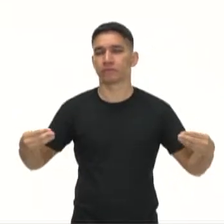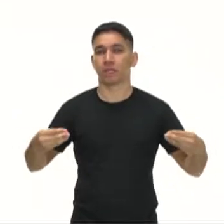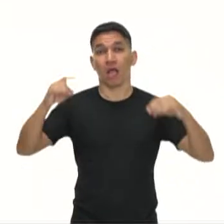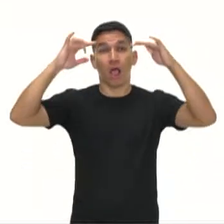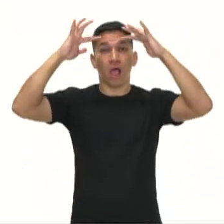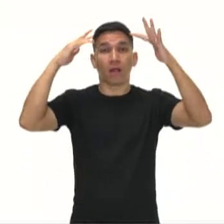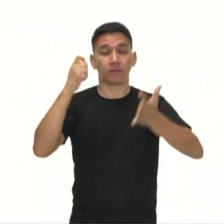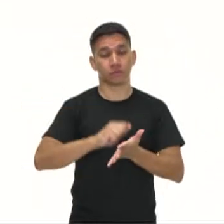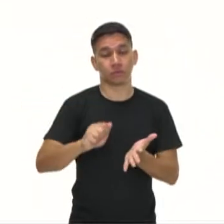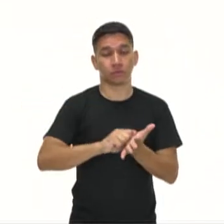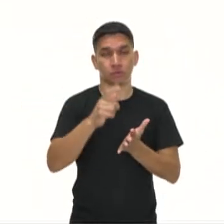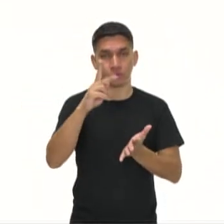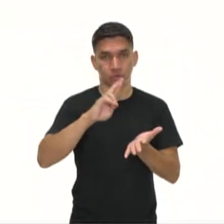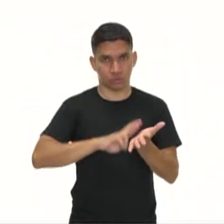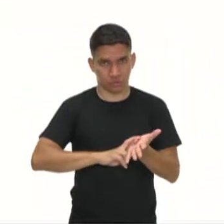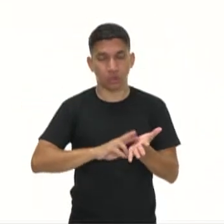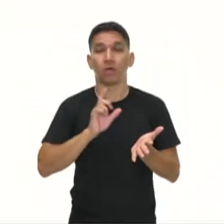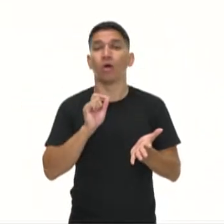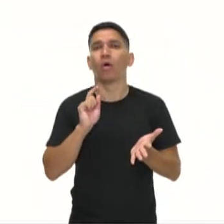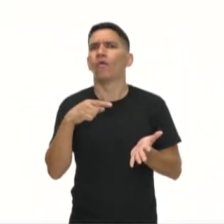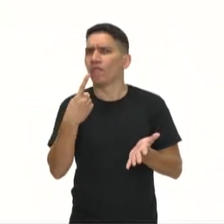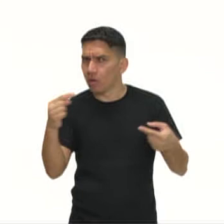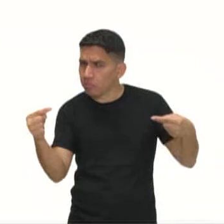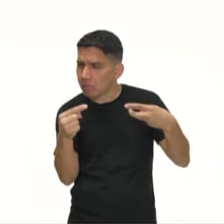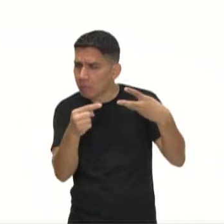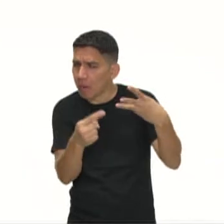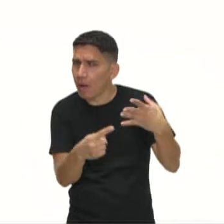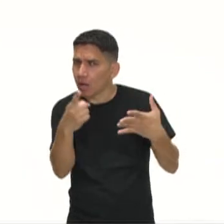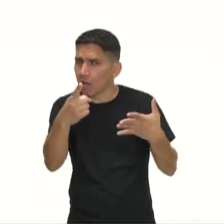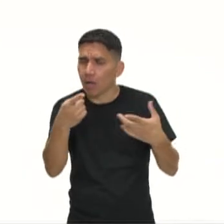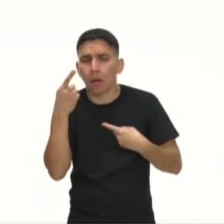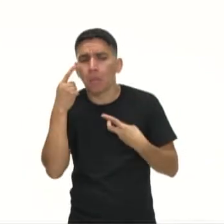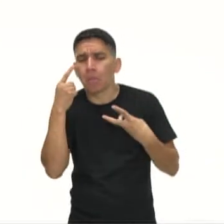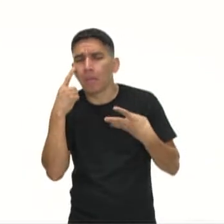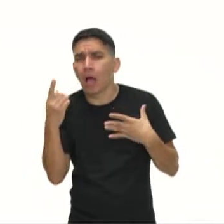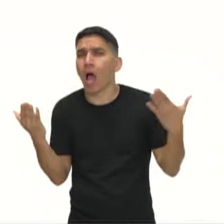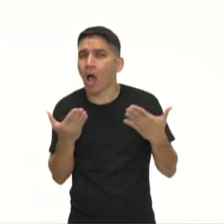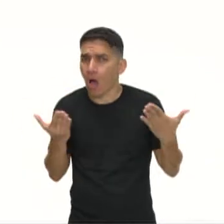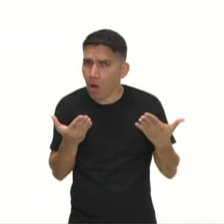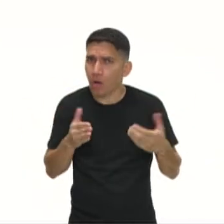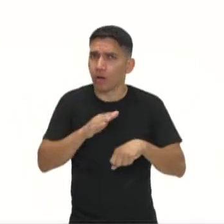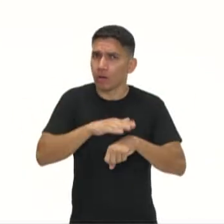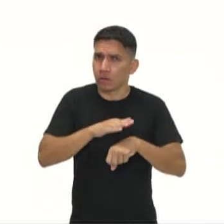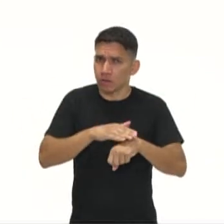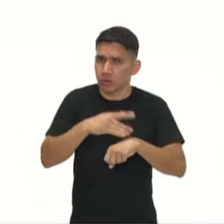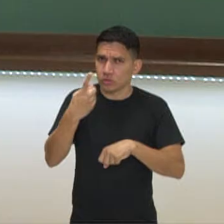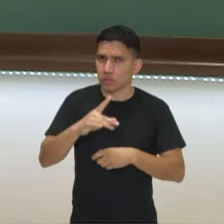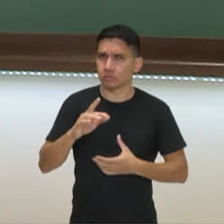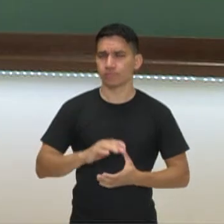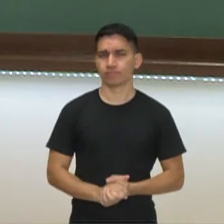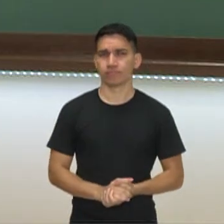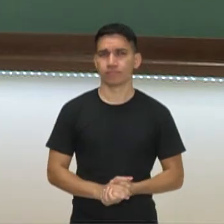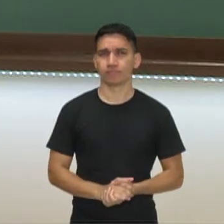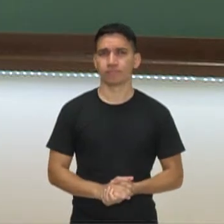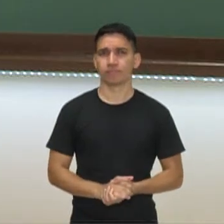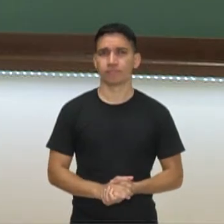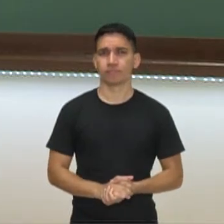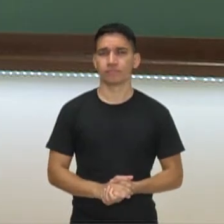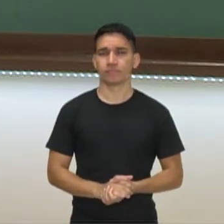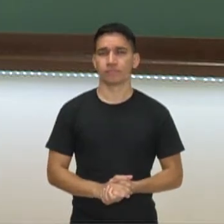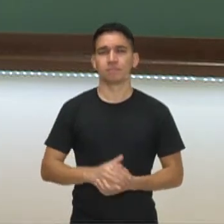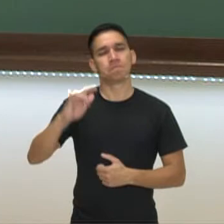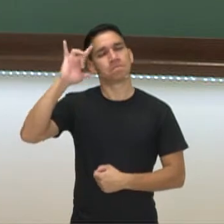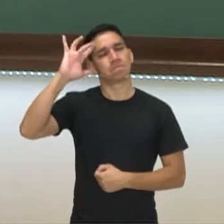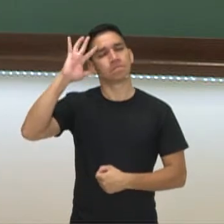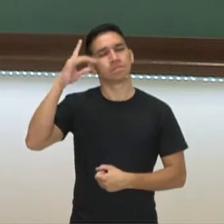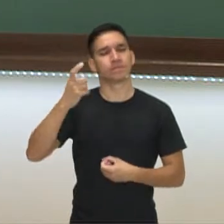caderno. Você identifica práticas autoritárias ou de autoridade no seu cotidiano? Pensem